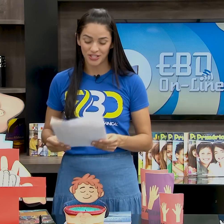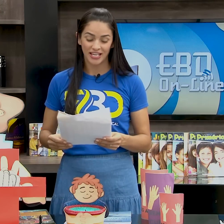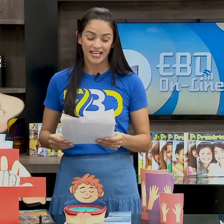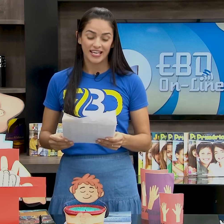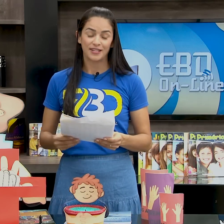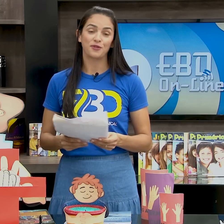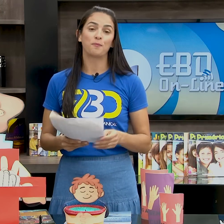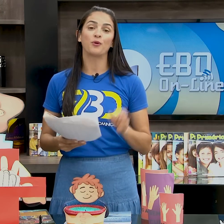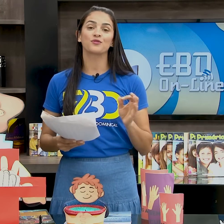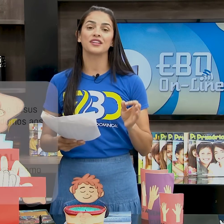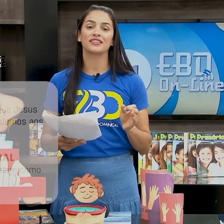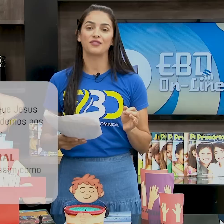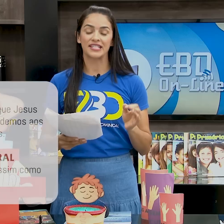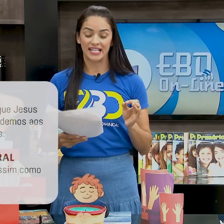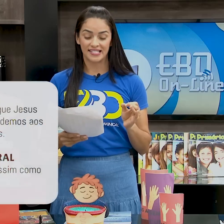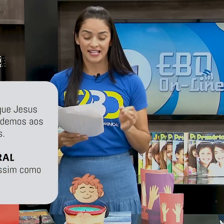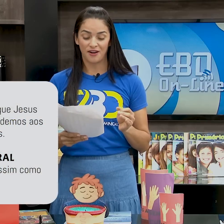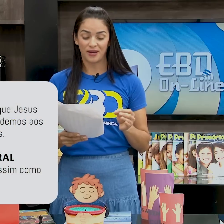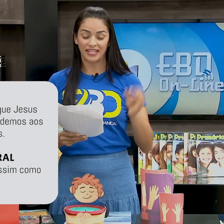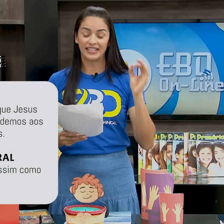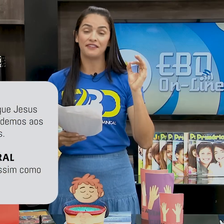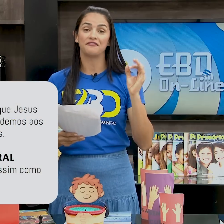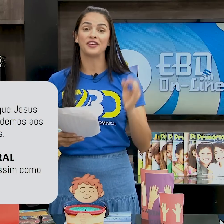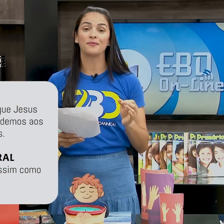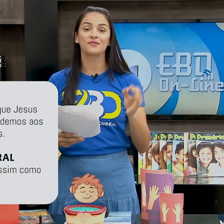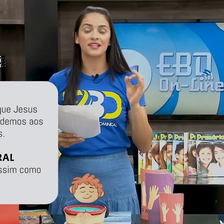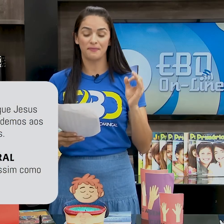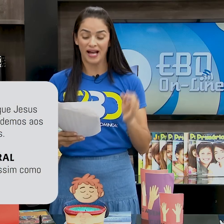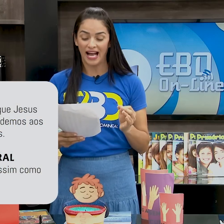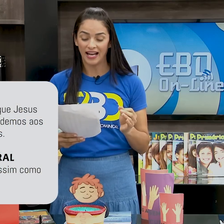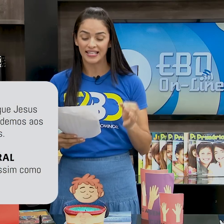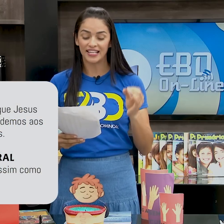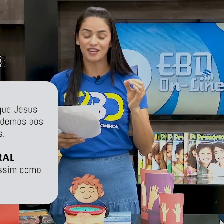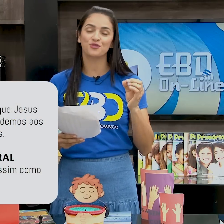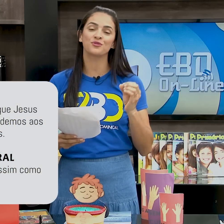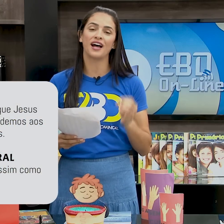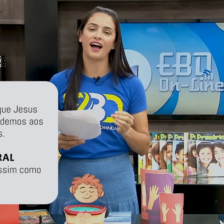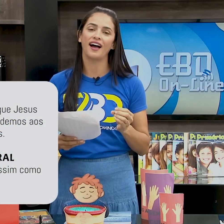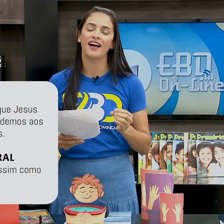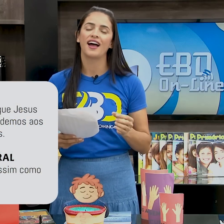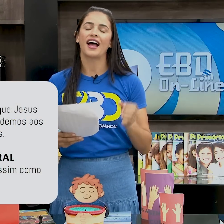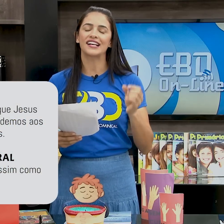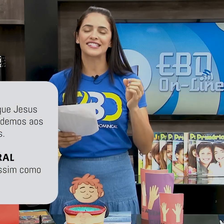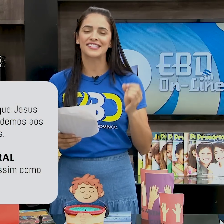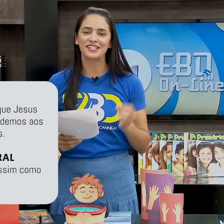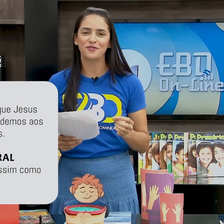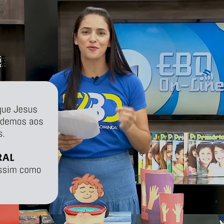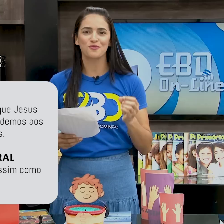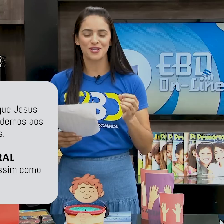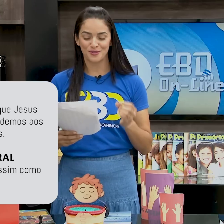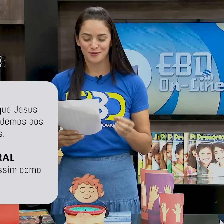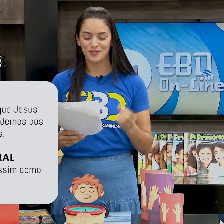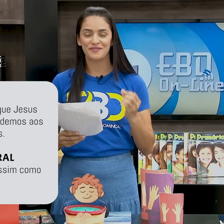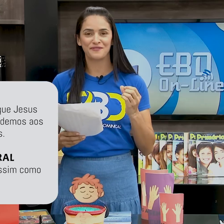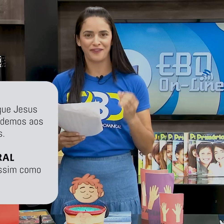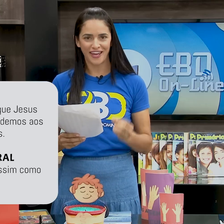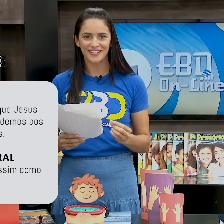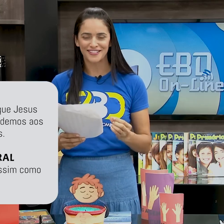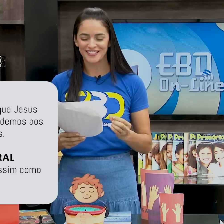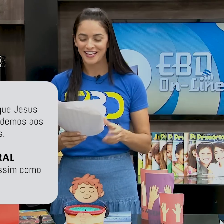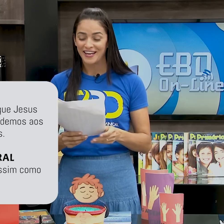lição de hoje que o ponto central dessa lição é que devemos amar e ajudar assim como Jesus